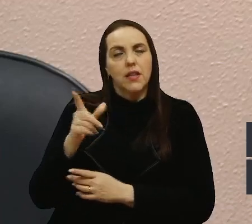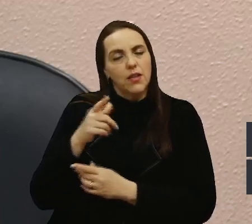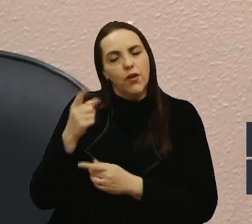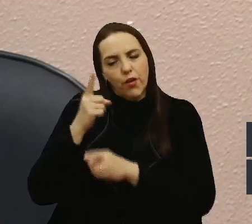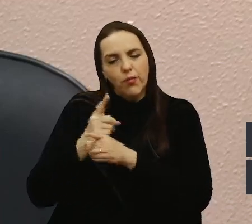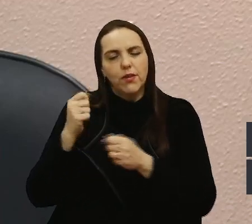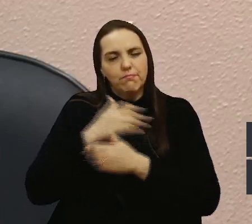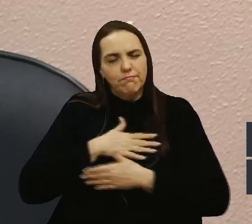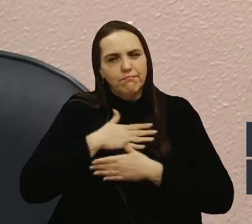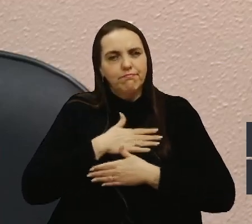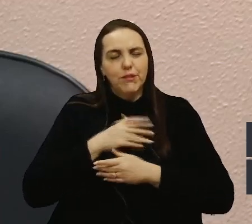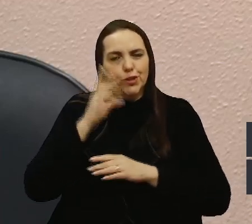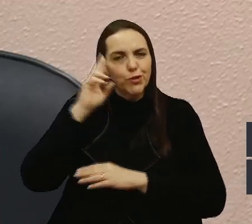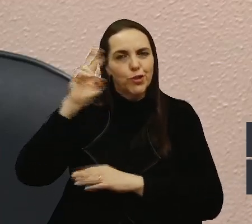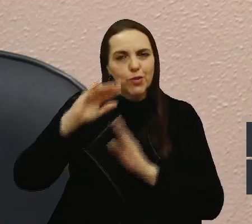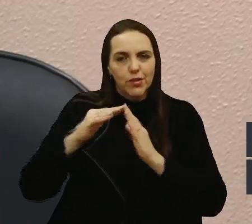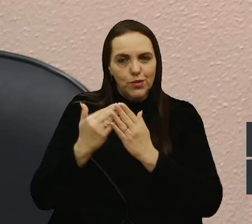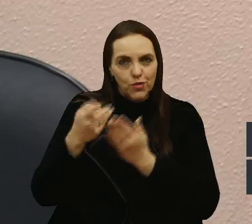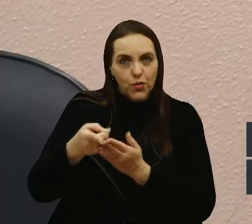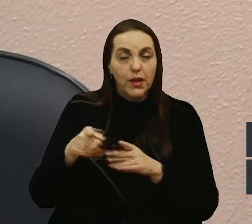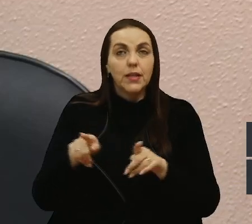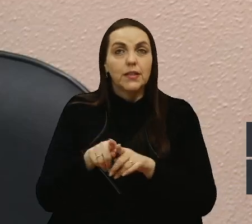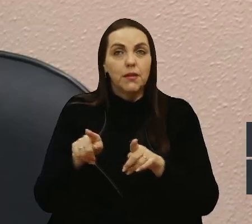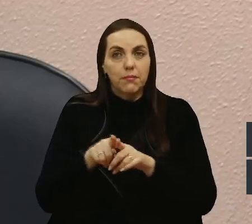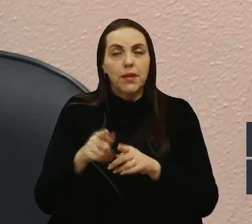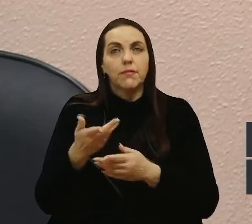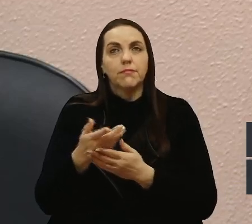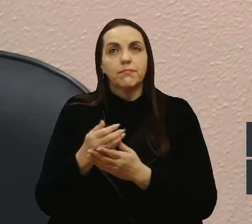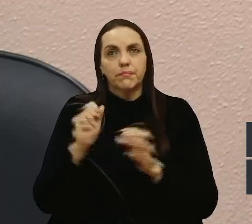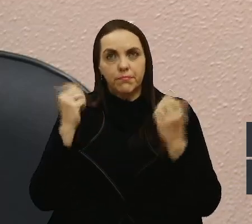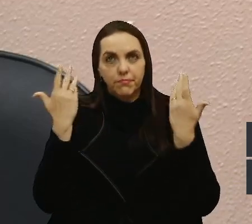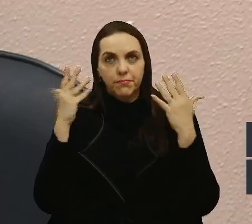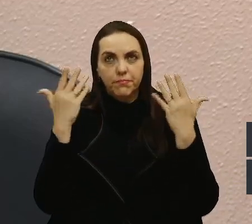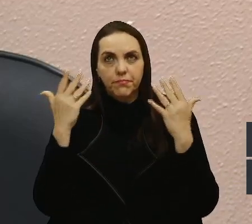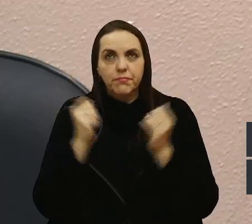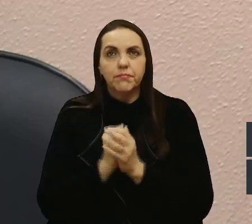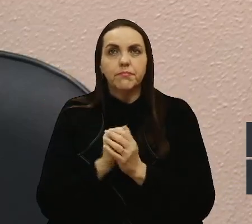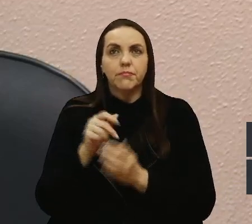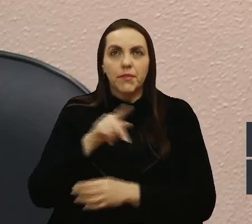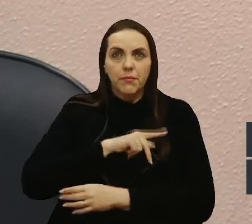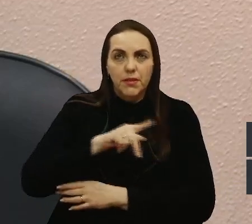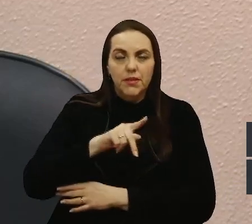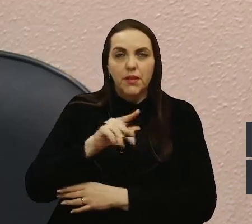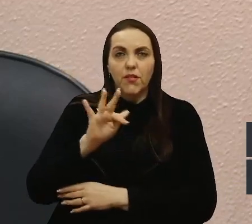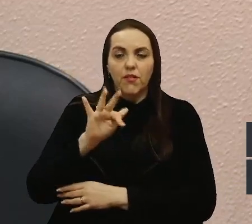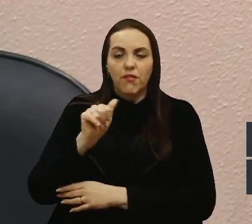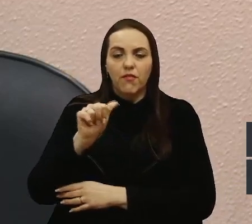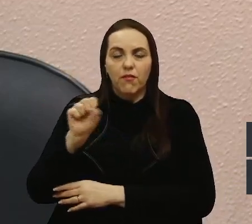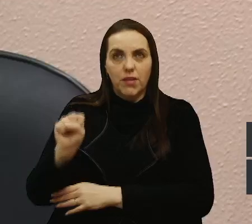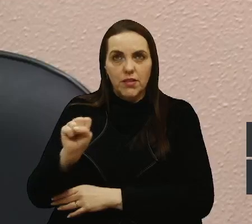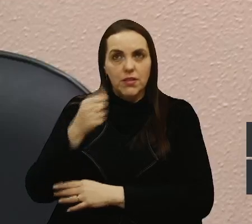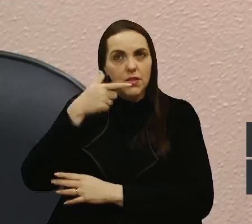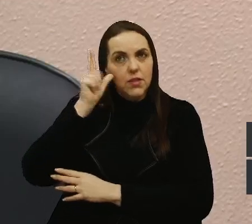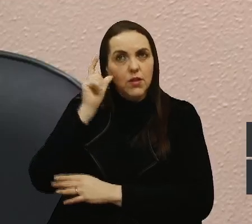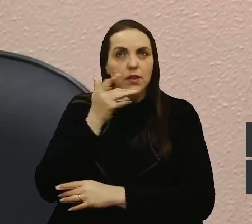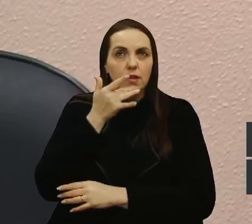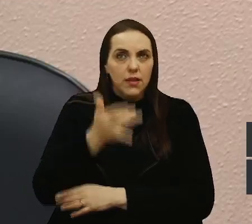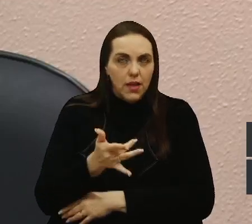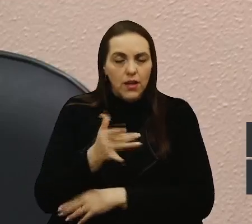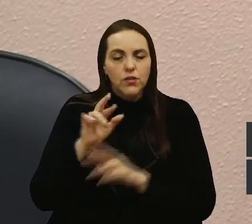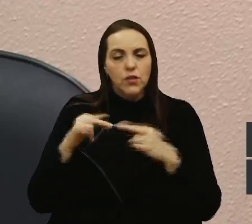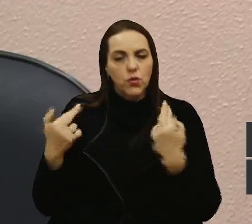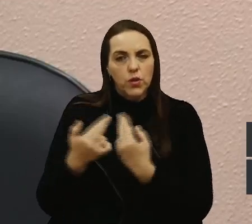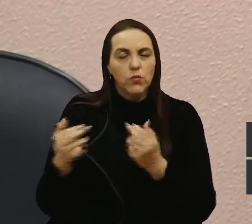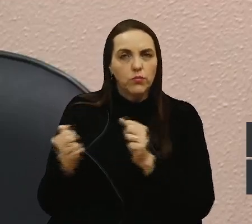diretora daquela escola. E também queria fazer um voto de congratulação, senhor presidente, ao presidente da FAS, que na tarde de ontem estive reunindo com